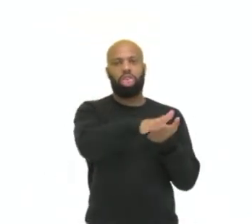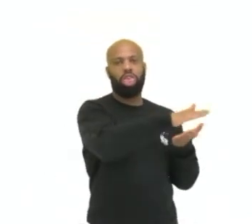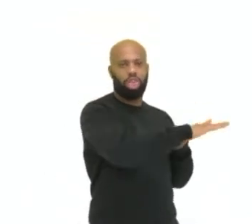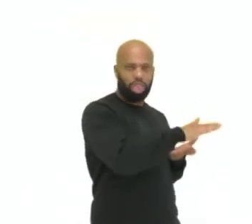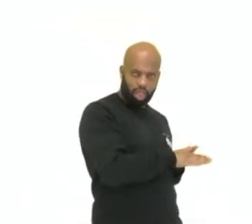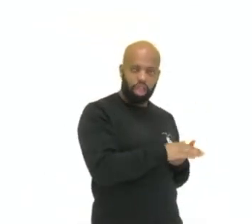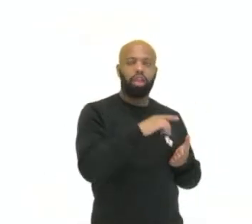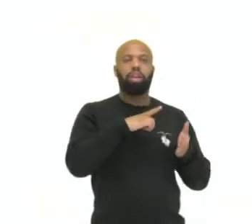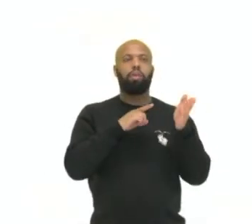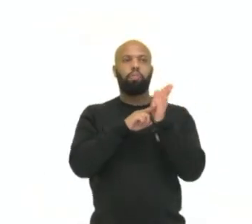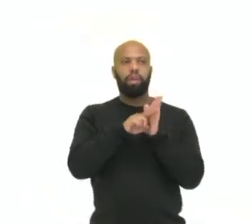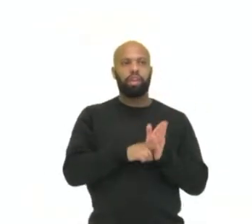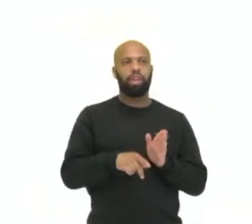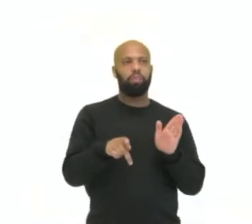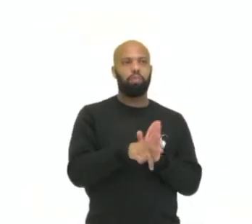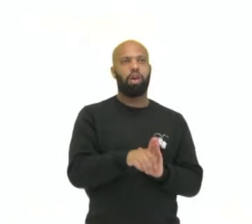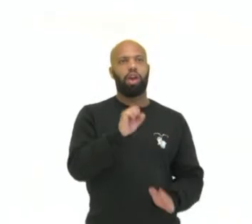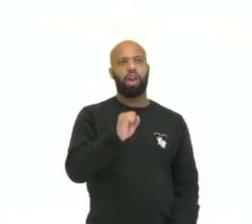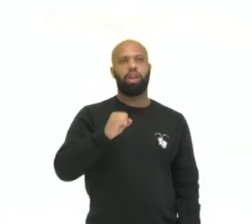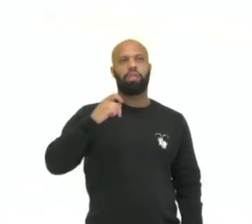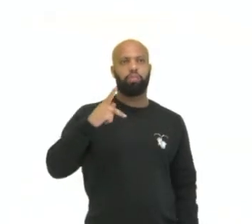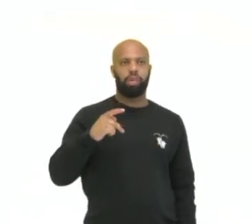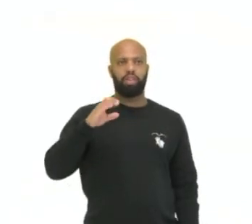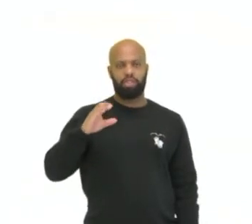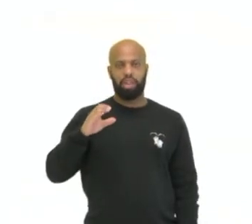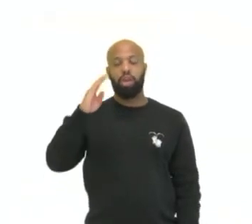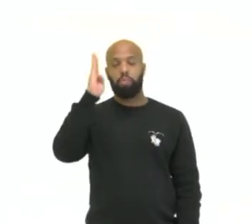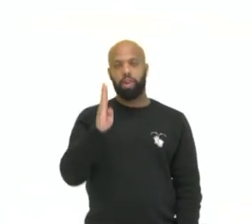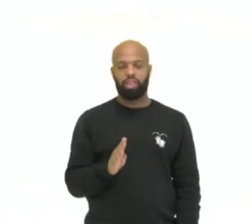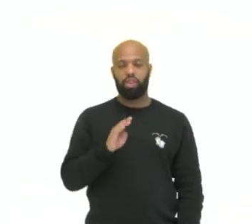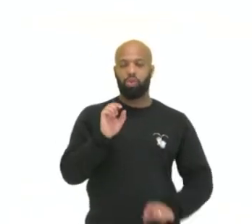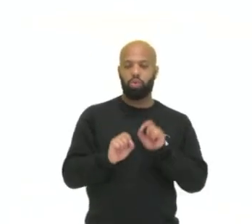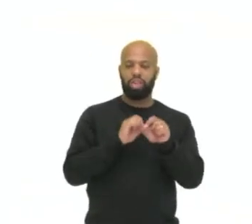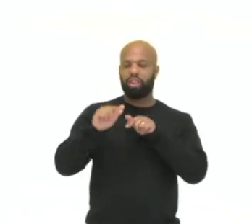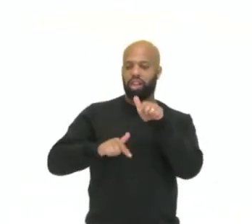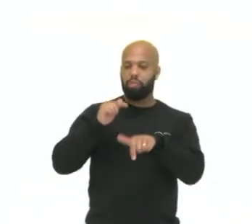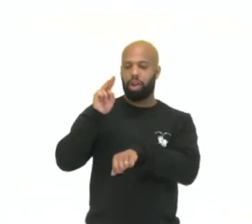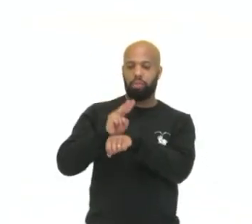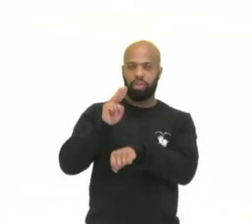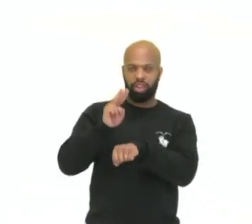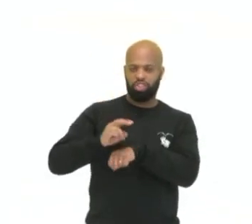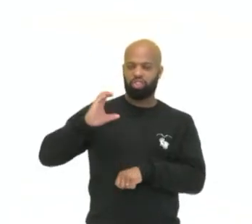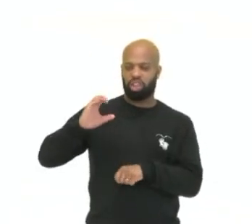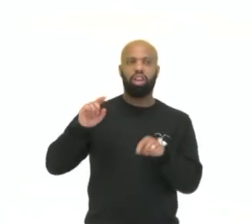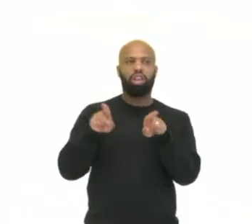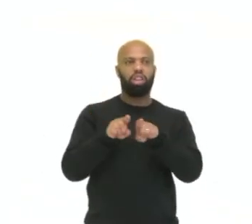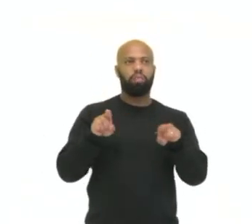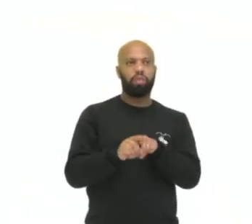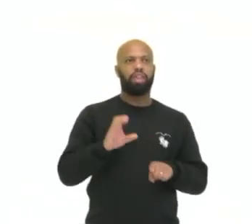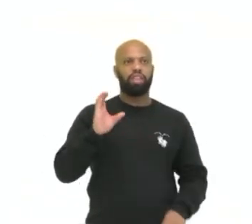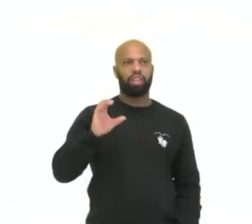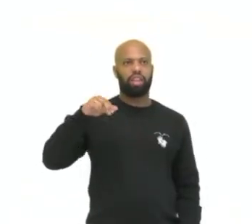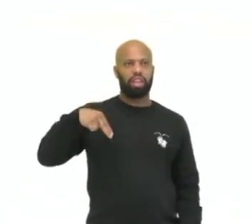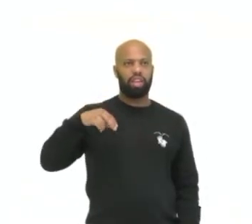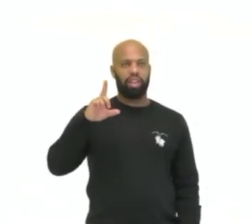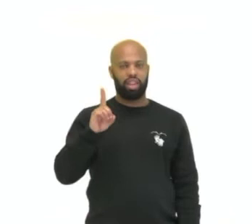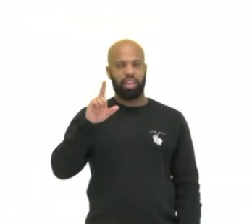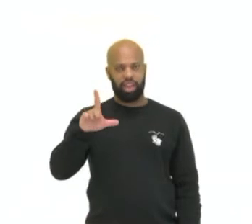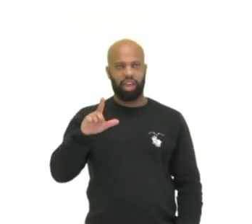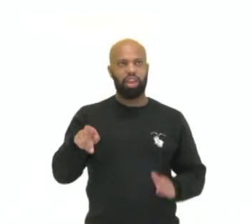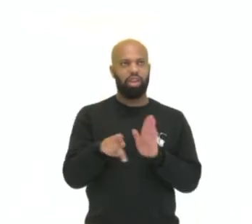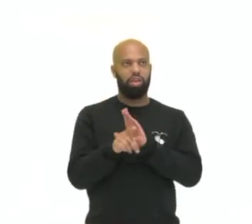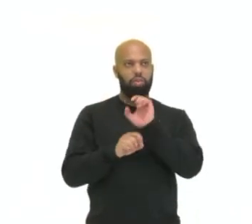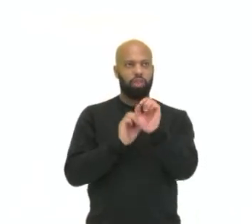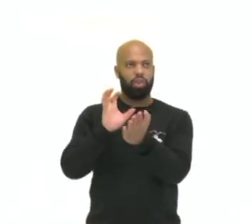Uma pesquisa do SPC Brasil, Serviço de Proteção ao Crédito, e da CNDL, da Confederação Nacional de